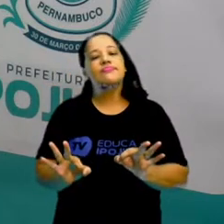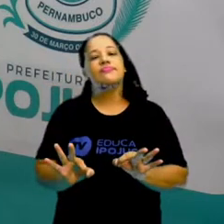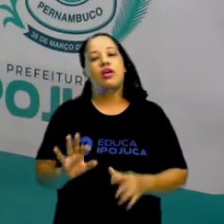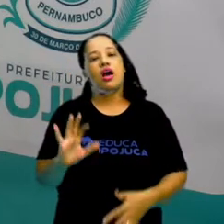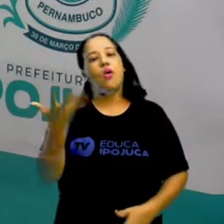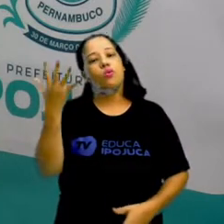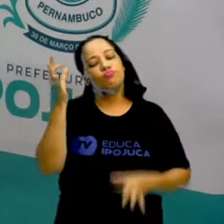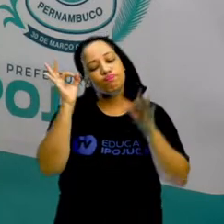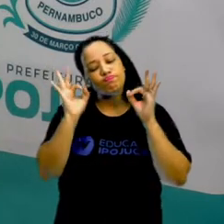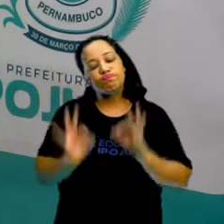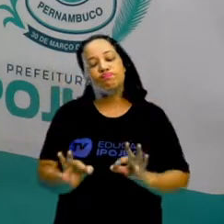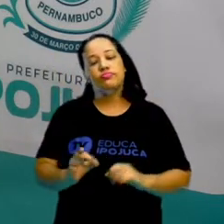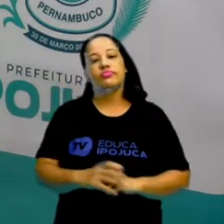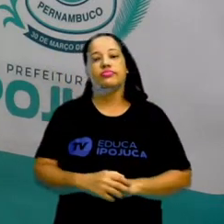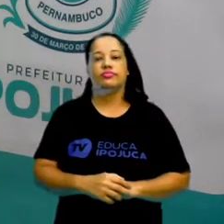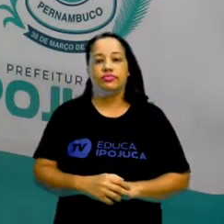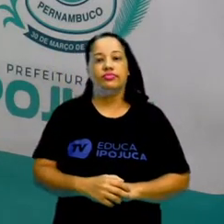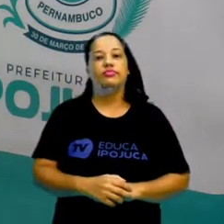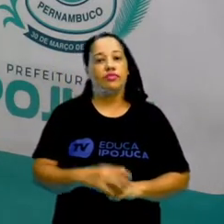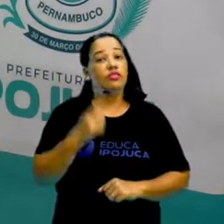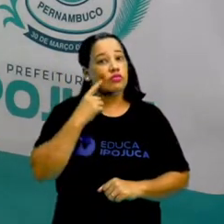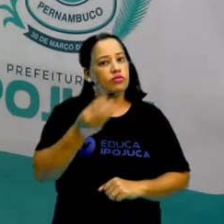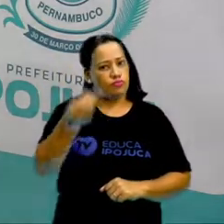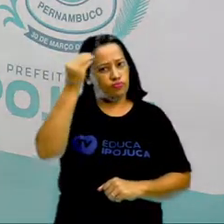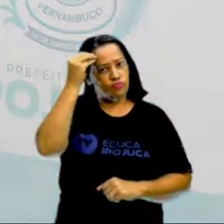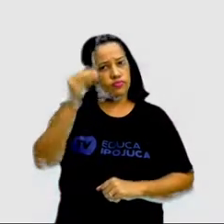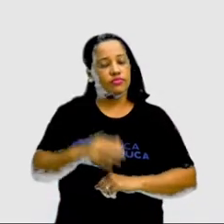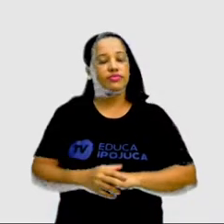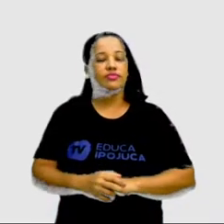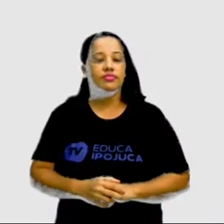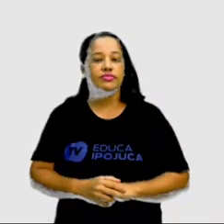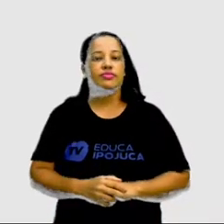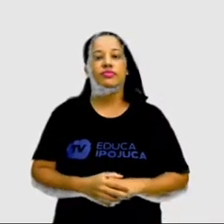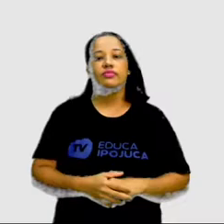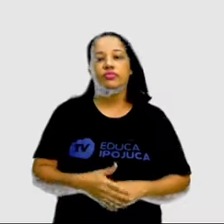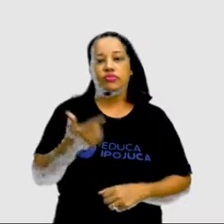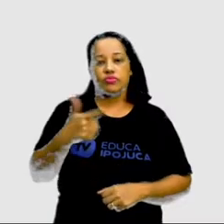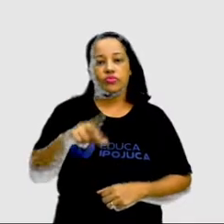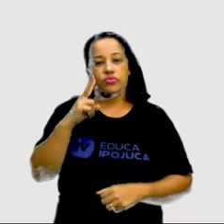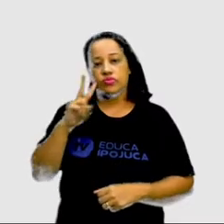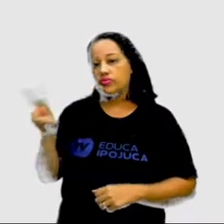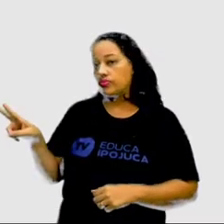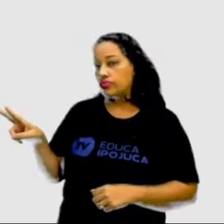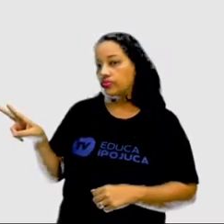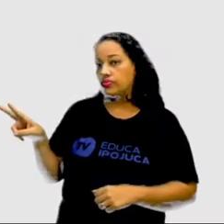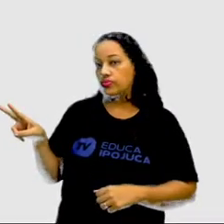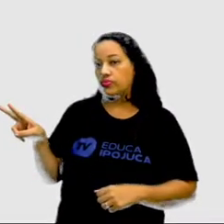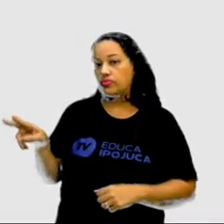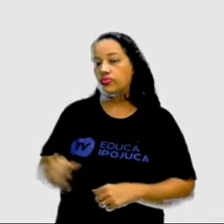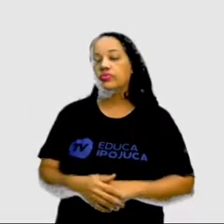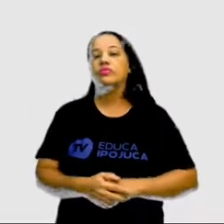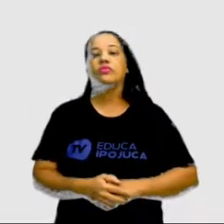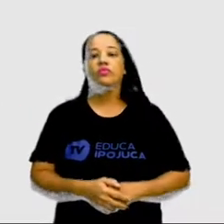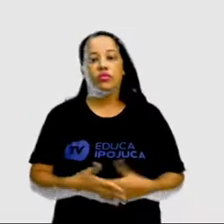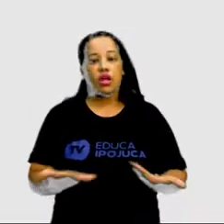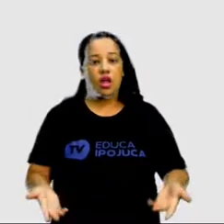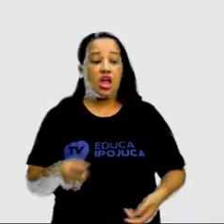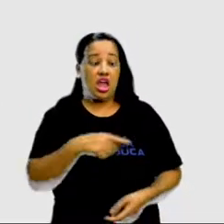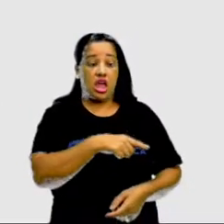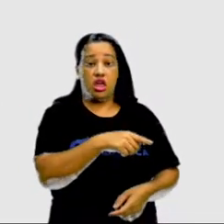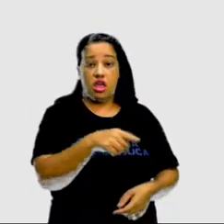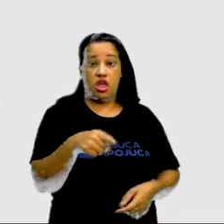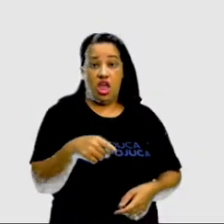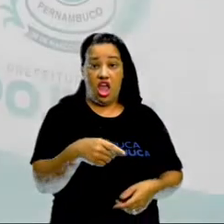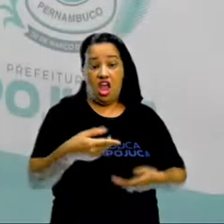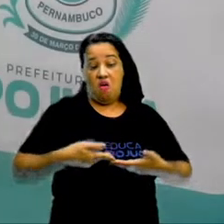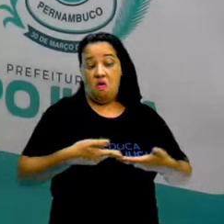vai acontecer, tá bom? Guarda isso aí na sua cabeça. He's not going to invite us. Ele não vai